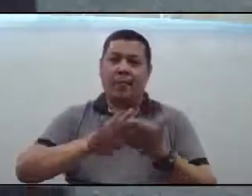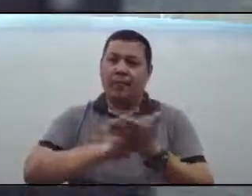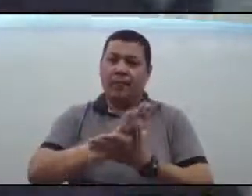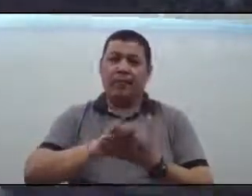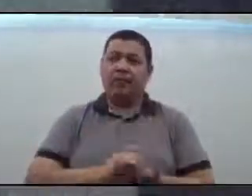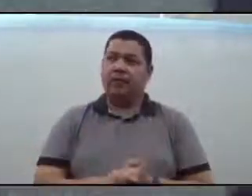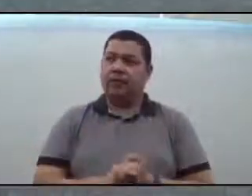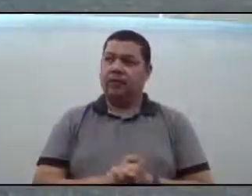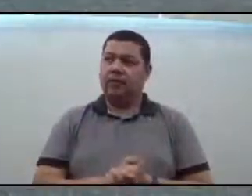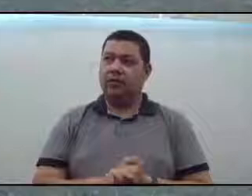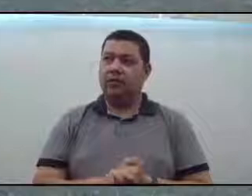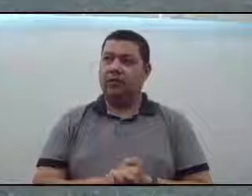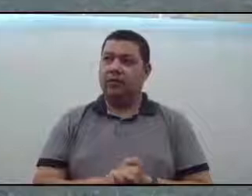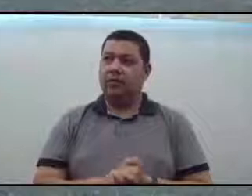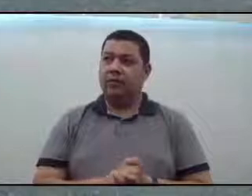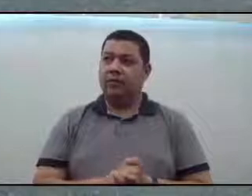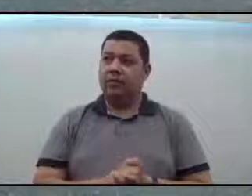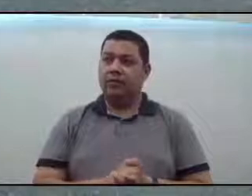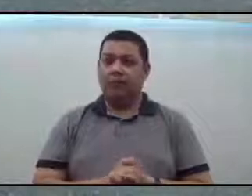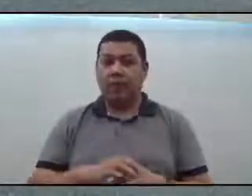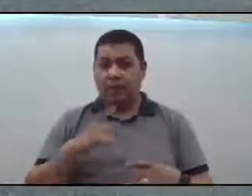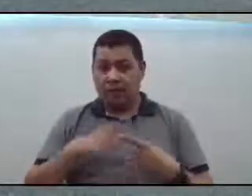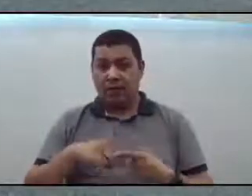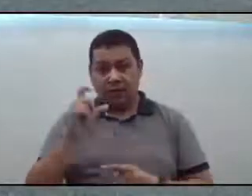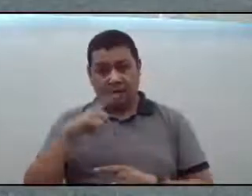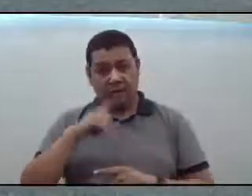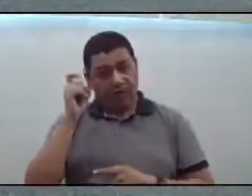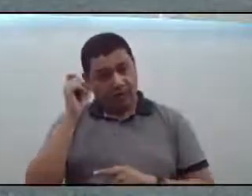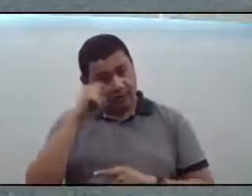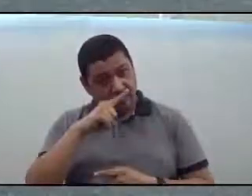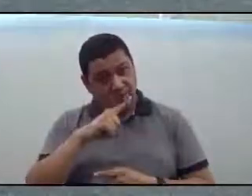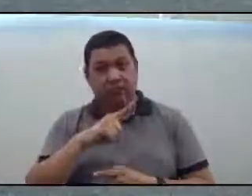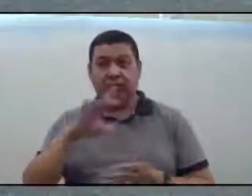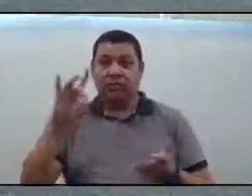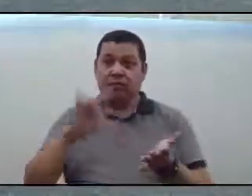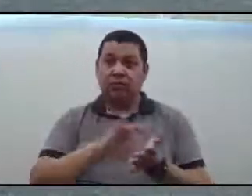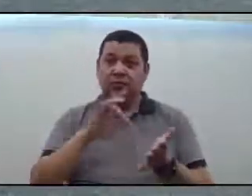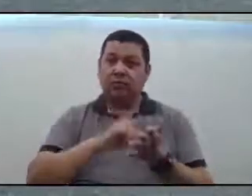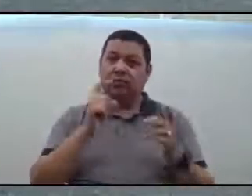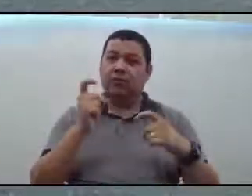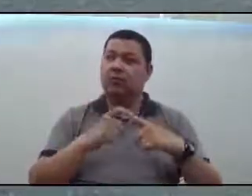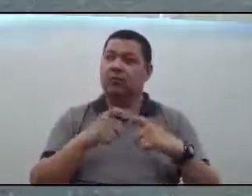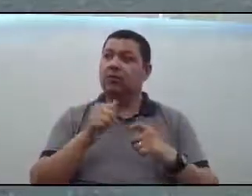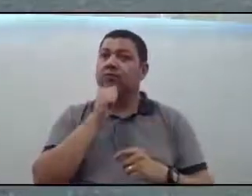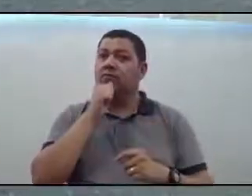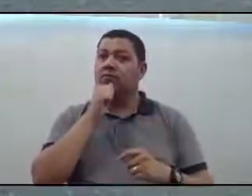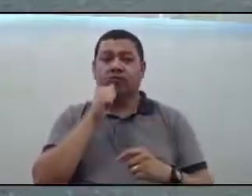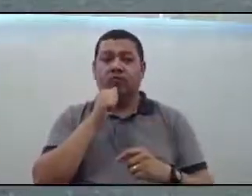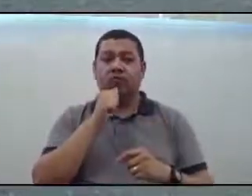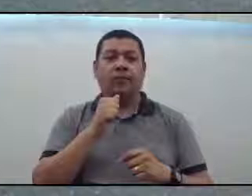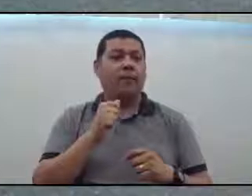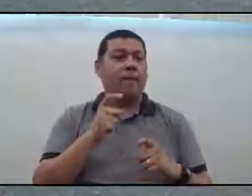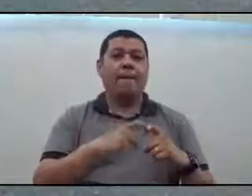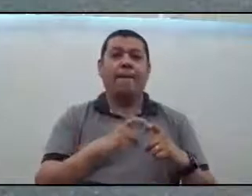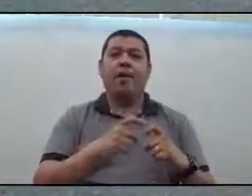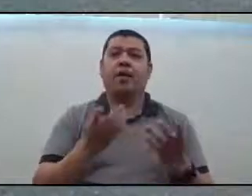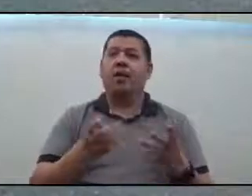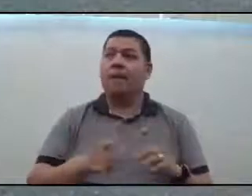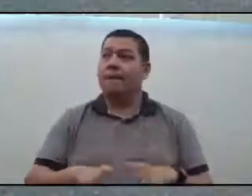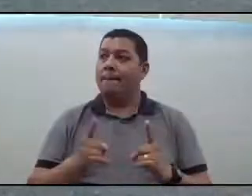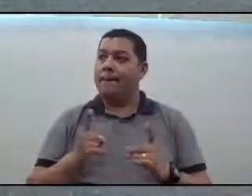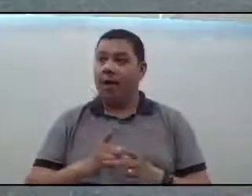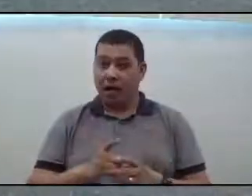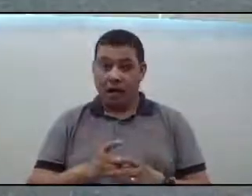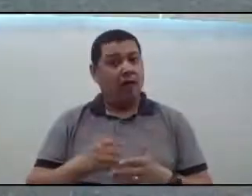preço. Entendemos que está difícil contratar médico, não está tendo médico disponível para ser contratado. Mas vamos tirar o